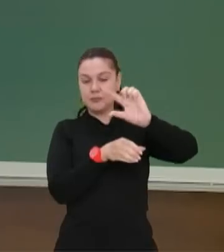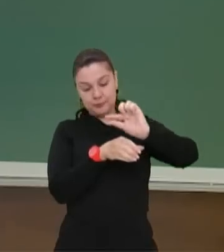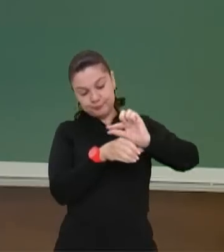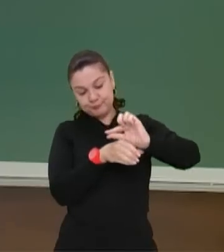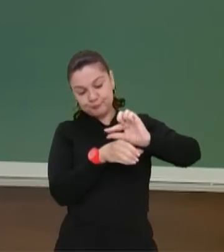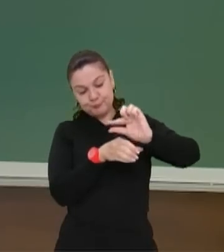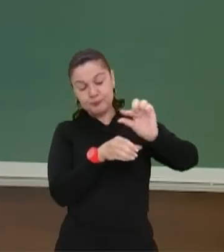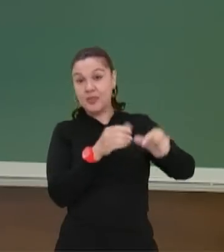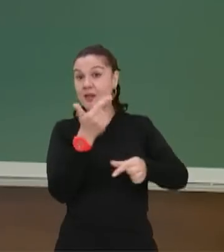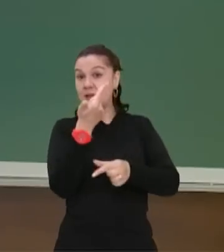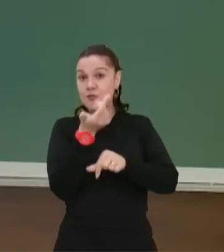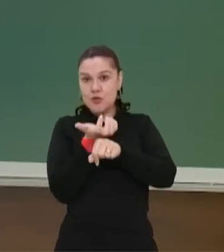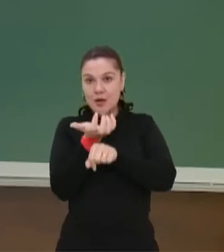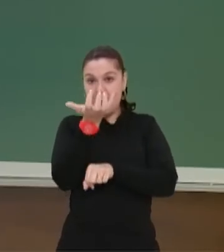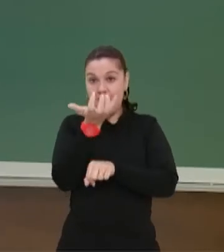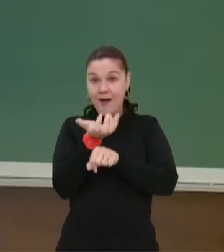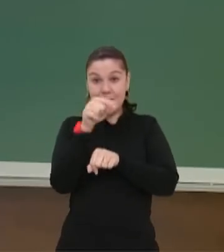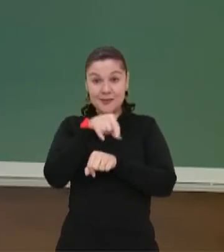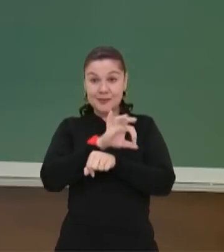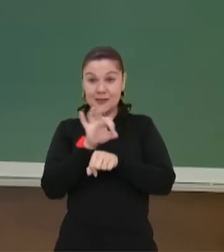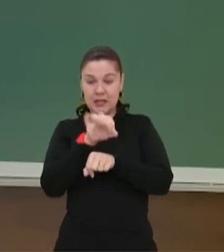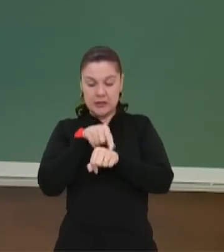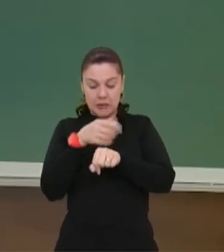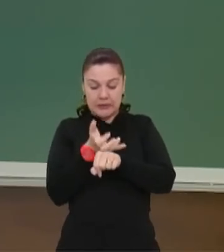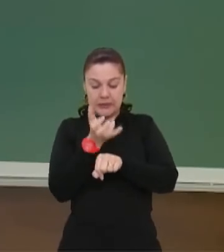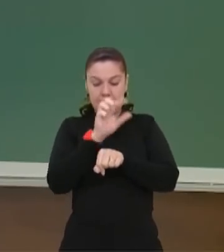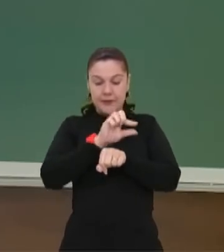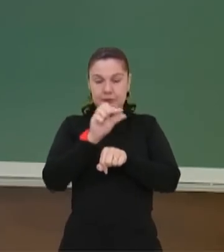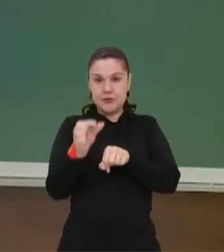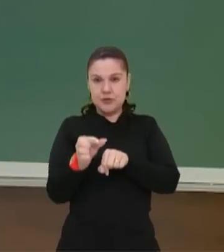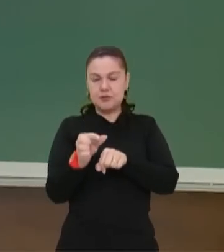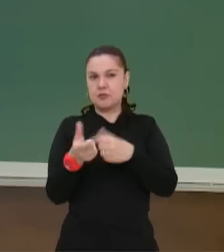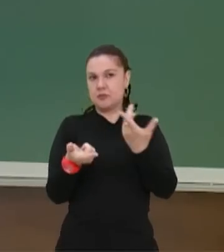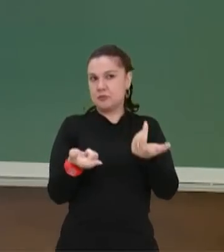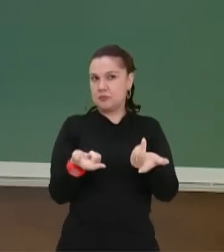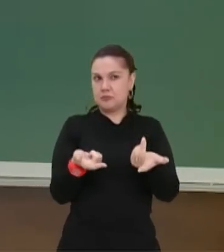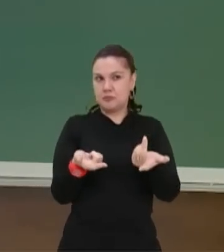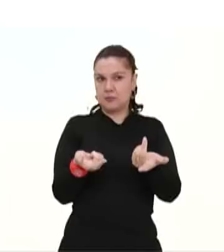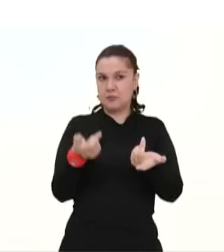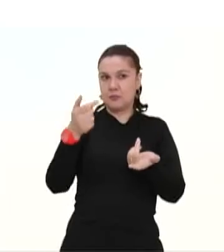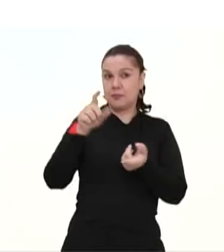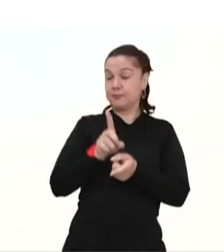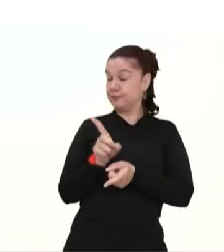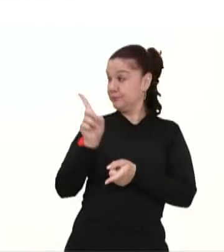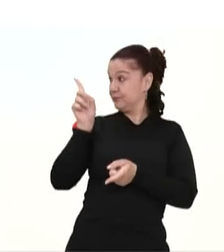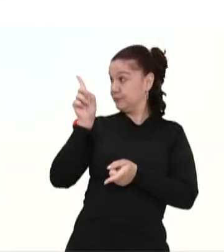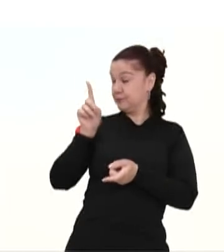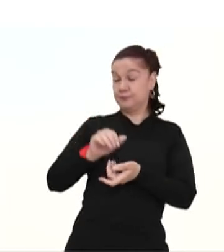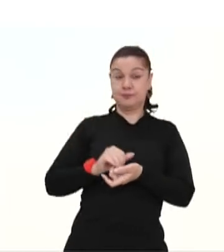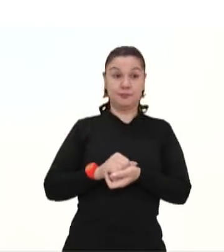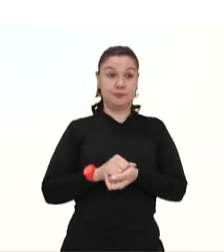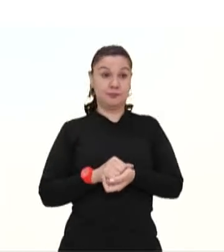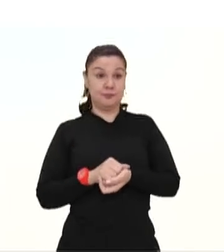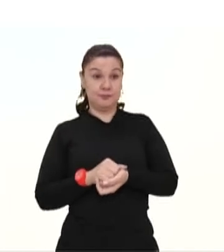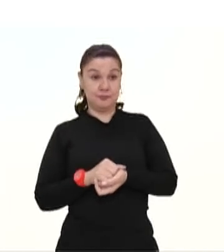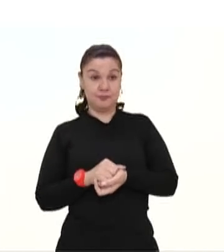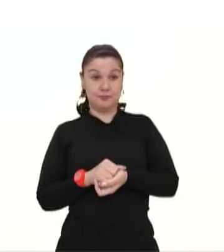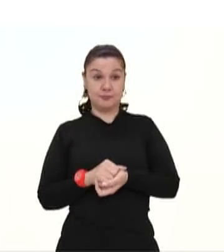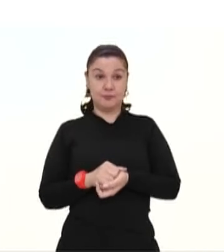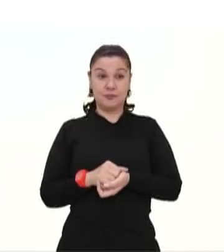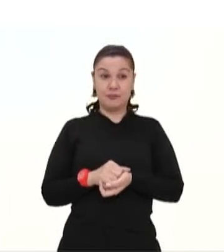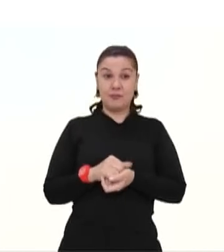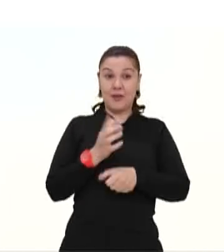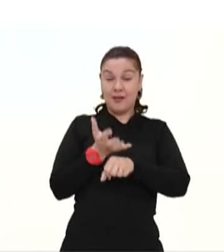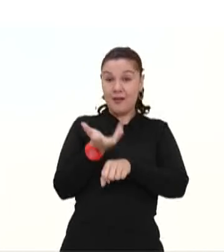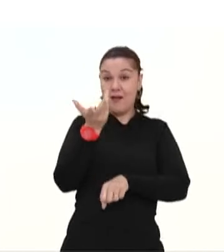gases que nós temos agora. Nessa atmosfera primitiva nós tínhamos lá o gás metano, amônia, o gás hidrogênio